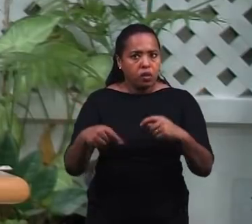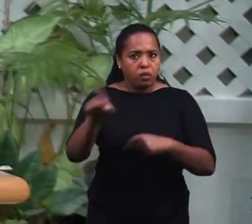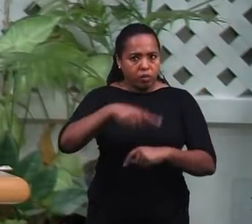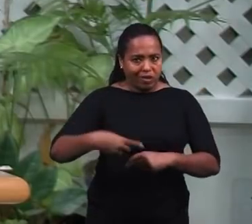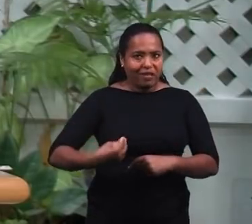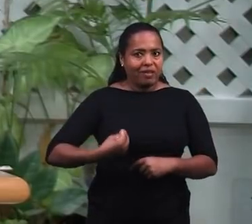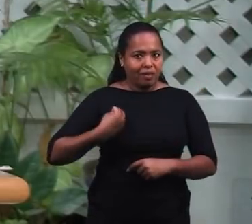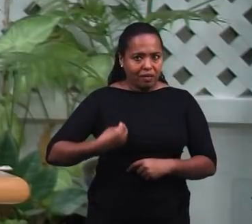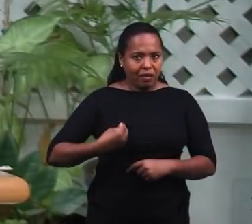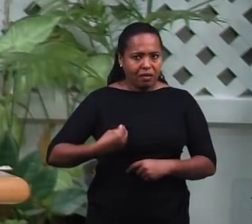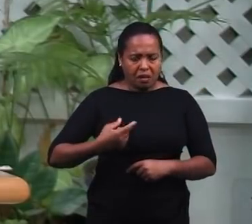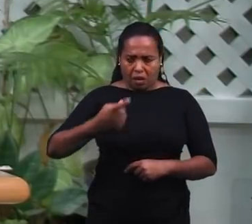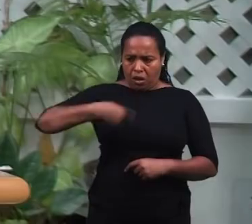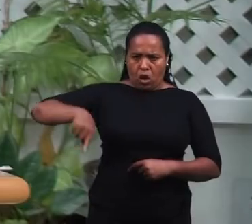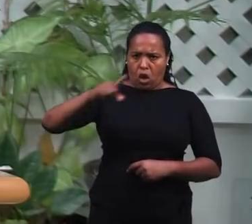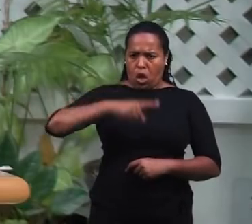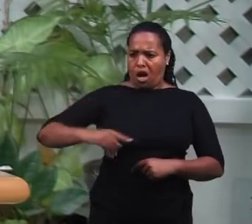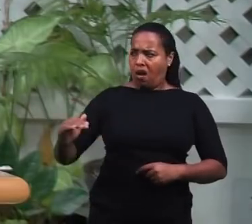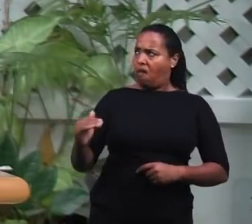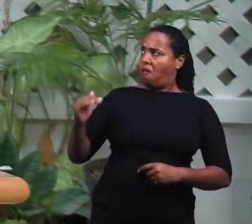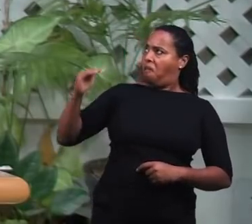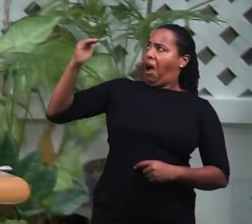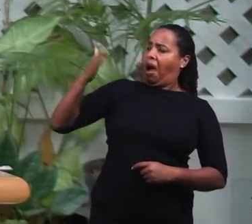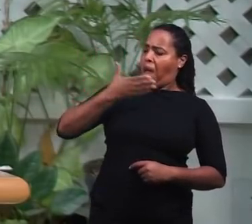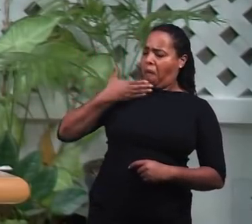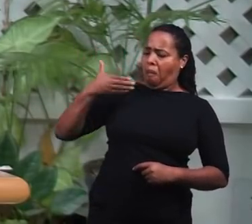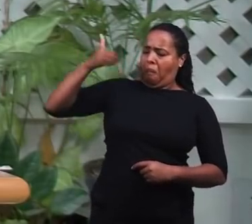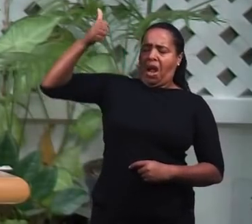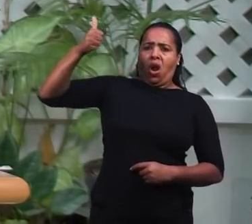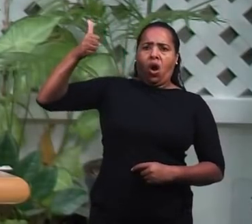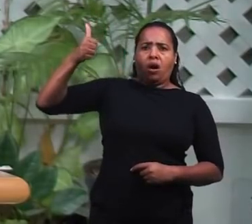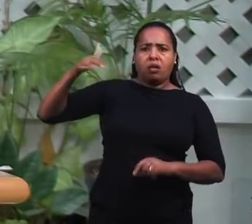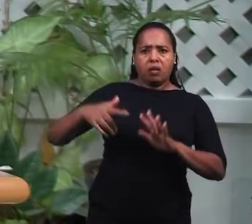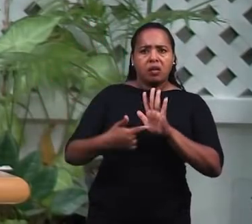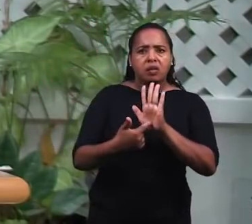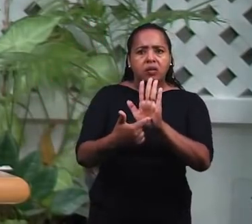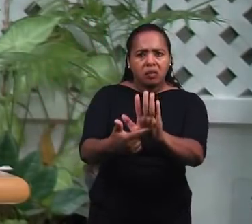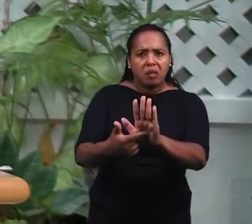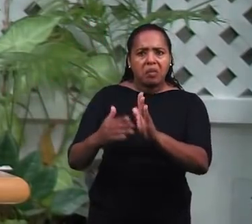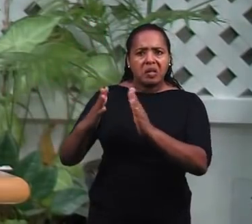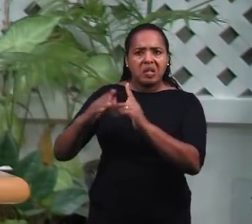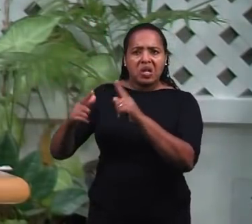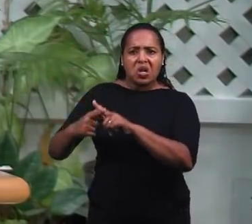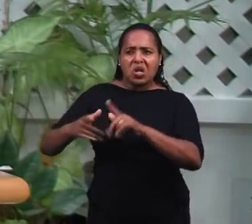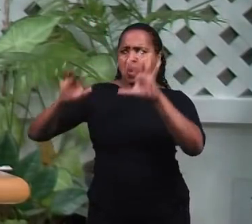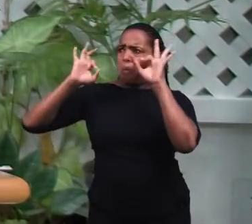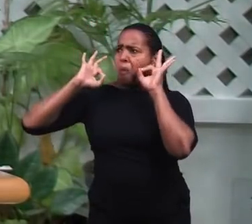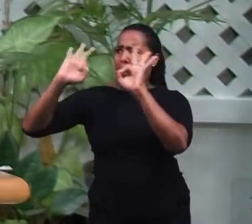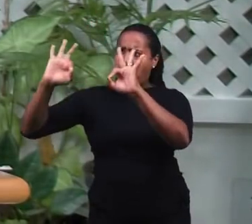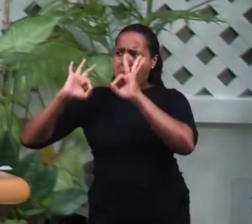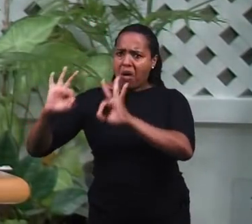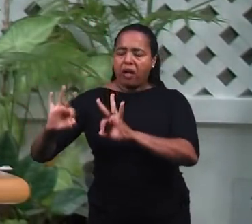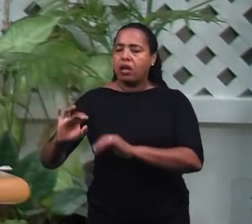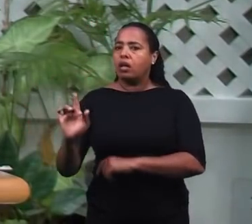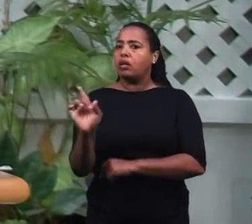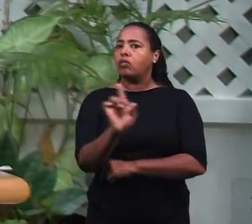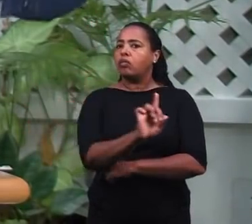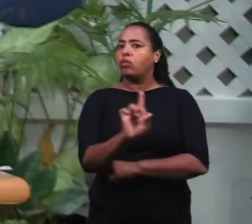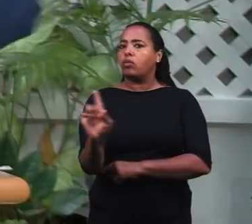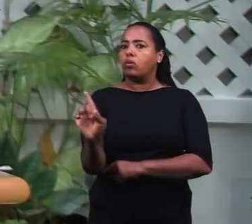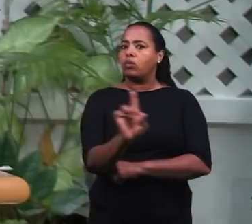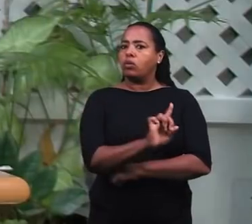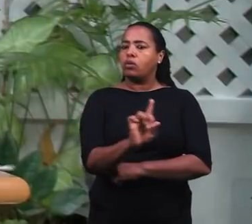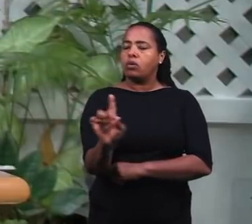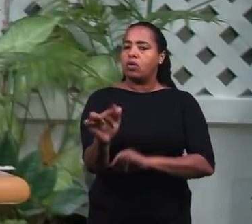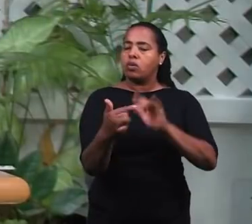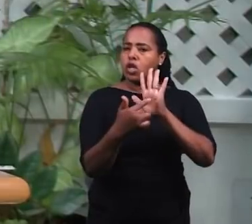é necessário. Não somos melhores, não estamos falando aqui de uma igreja que está às mil maravilhas, não é nada disso.